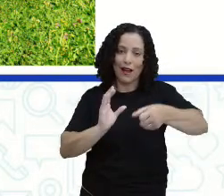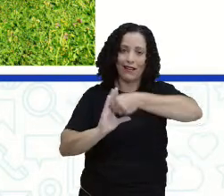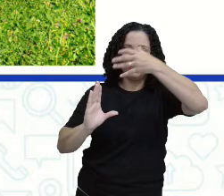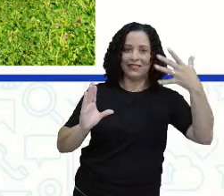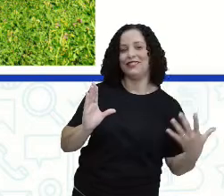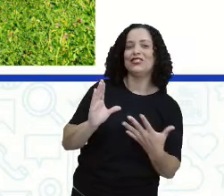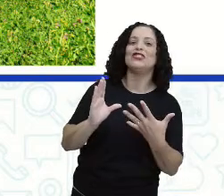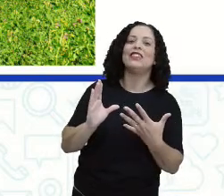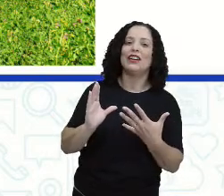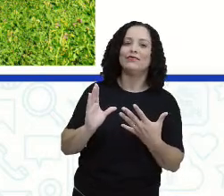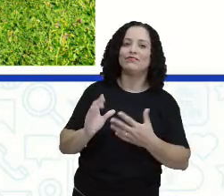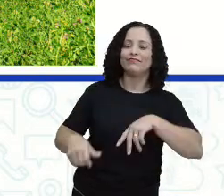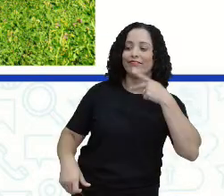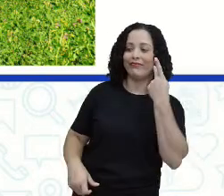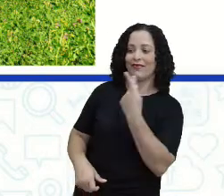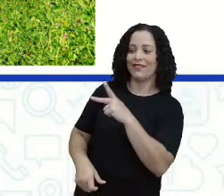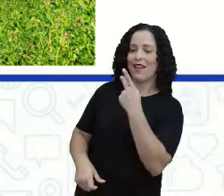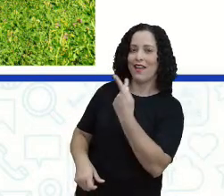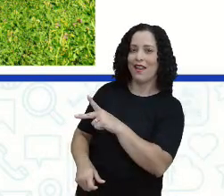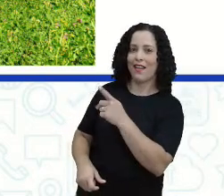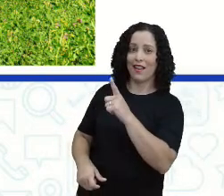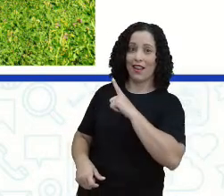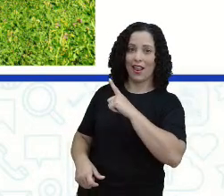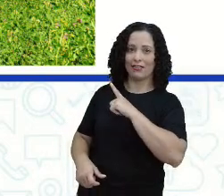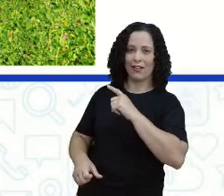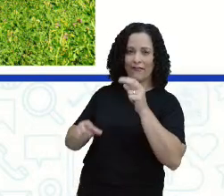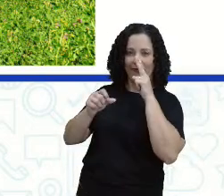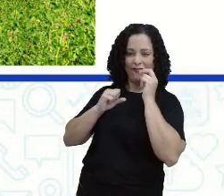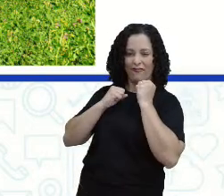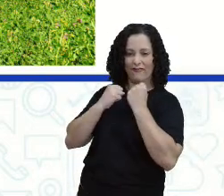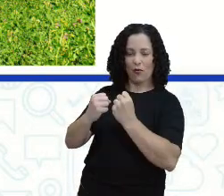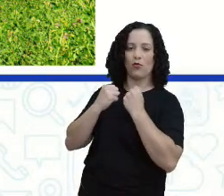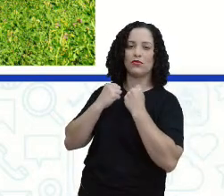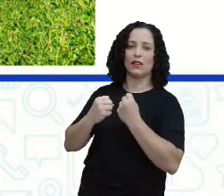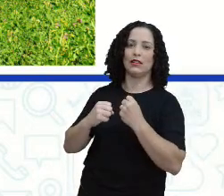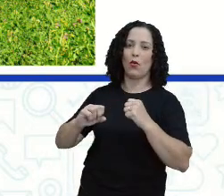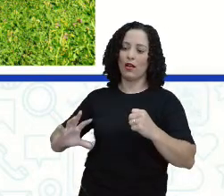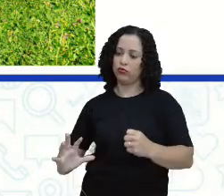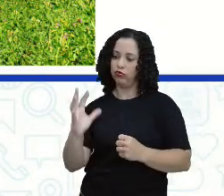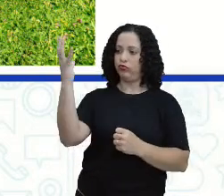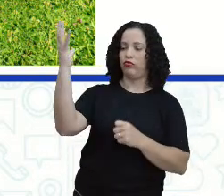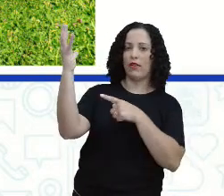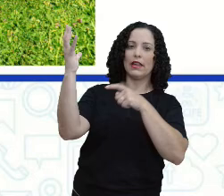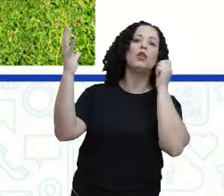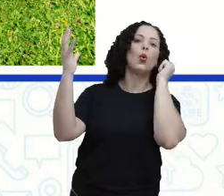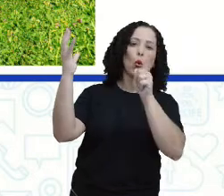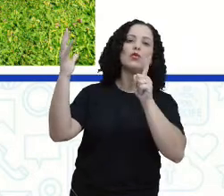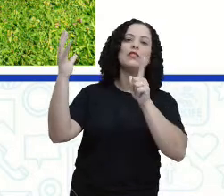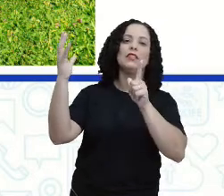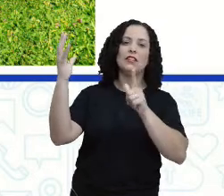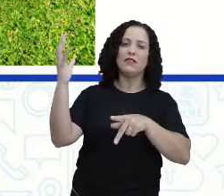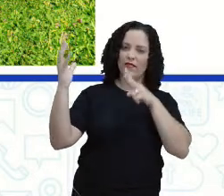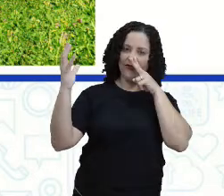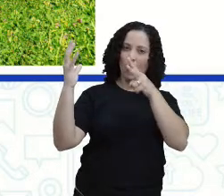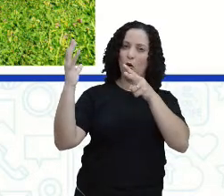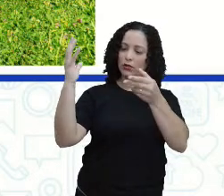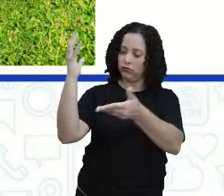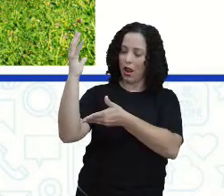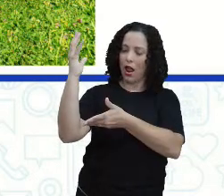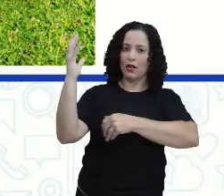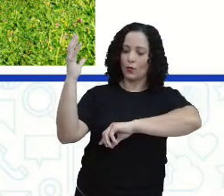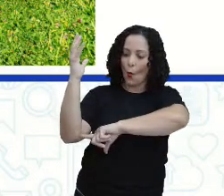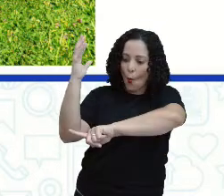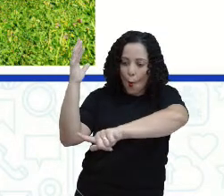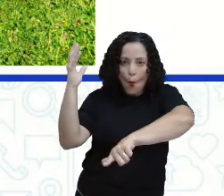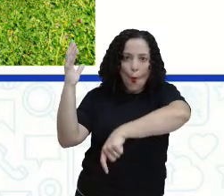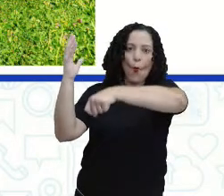característica? Essa resistência à seca. Então, aquela planta ela vai conseguir resistir mais tempo com menor